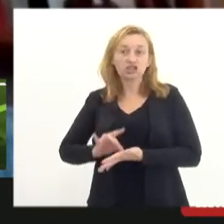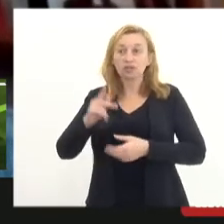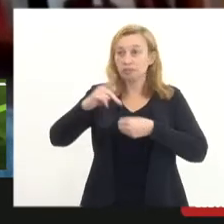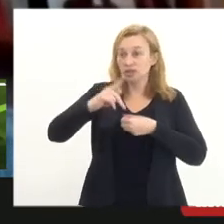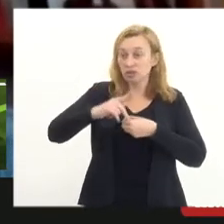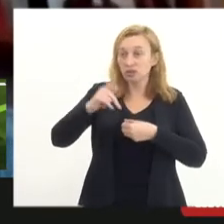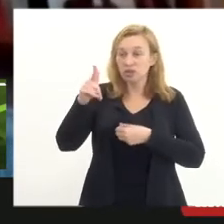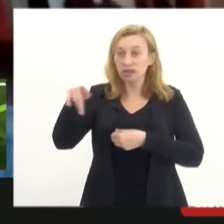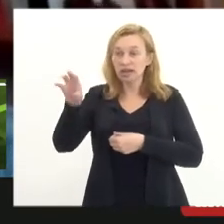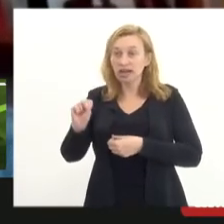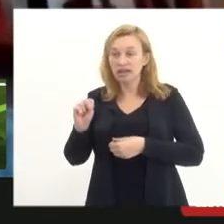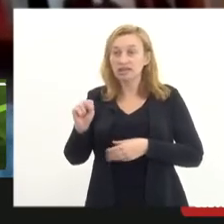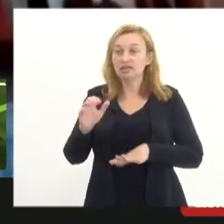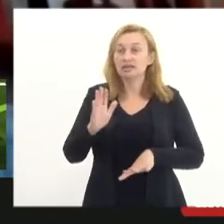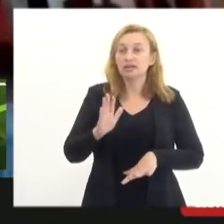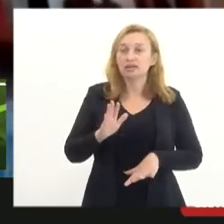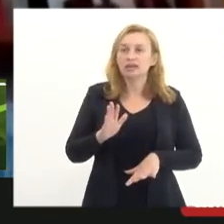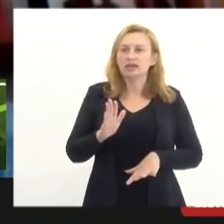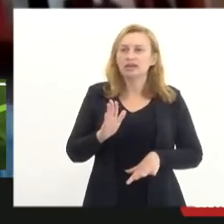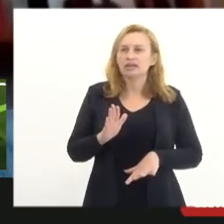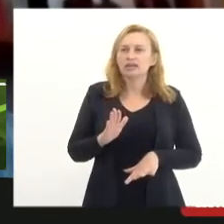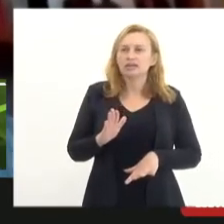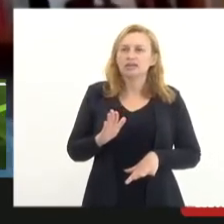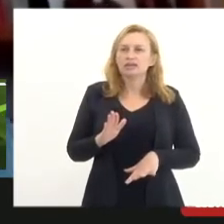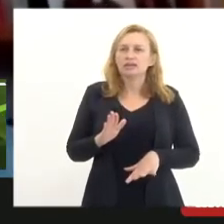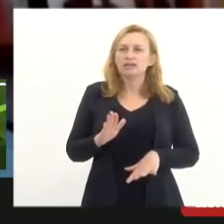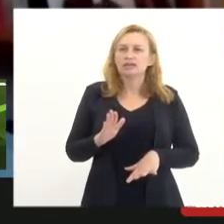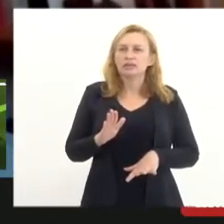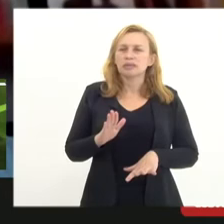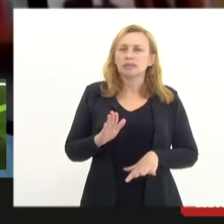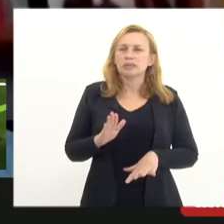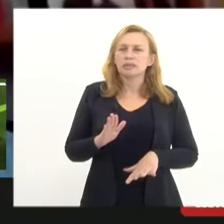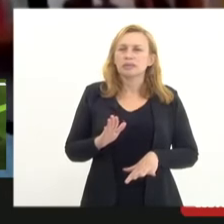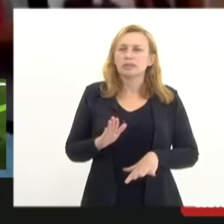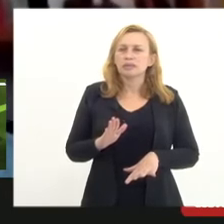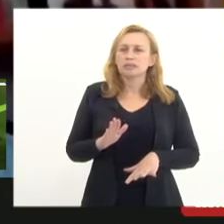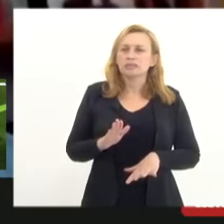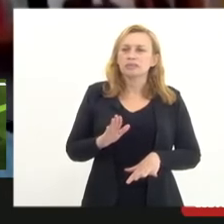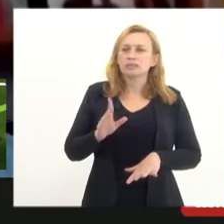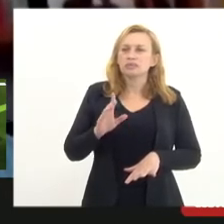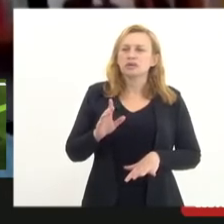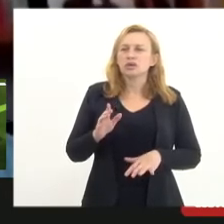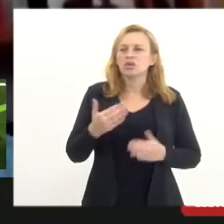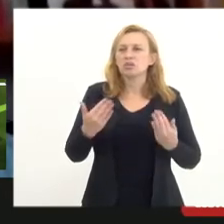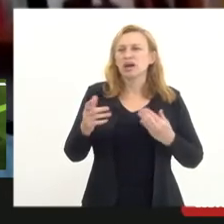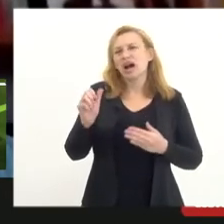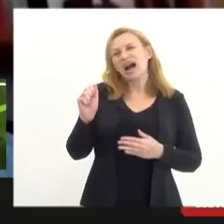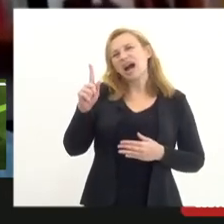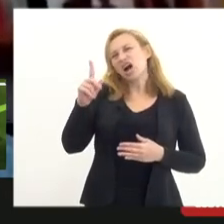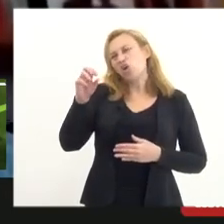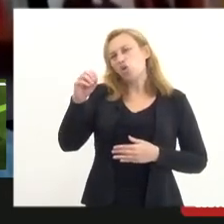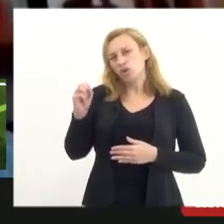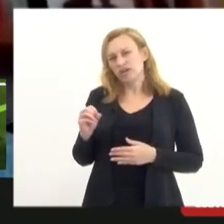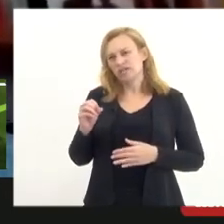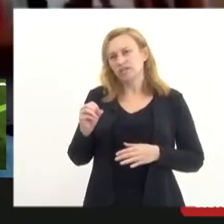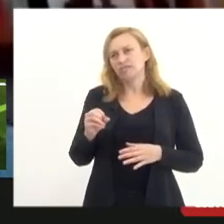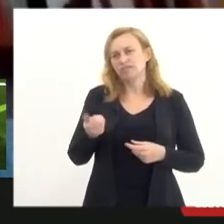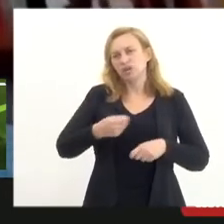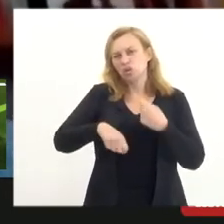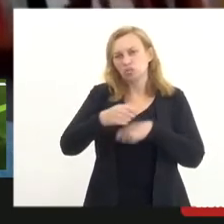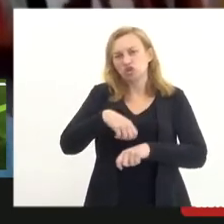fica muito mais como um enclave do que como uma âncora para a economia do estado do Rio de Janeiro, que, aliás, foi o que foi até